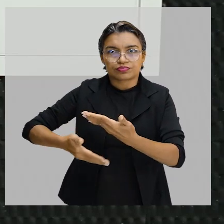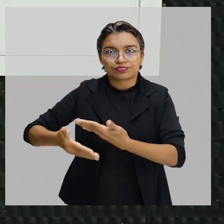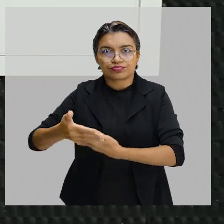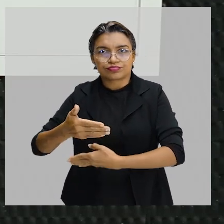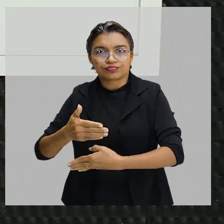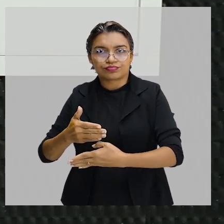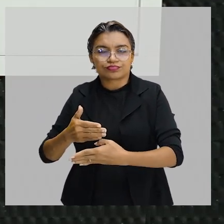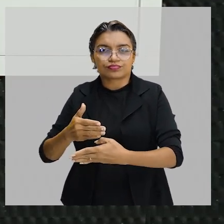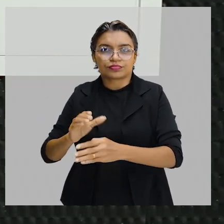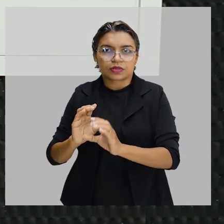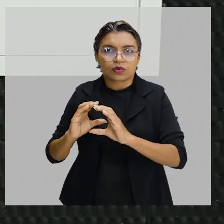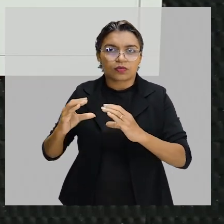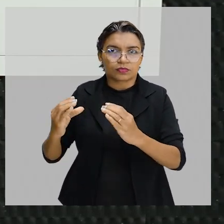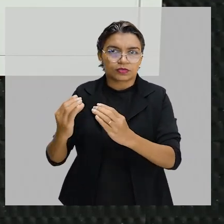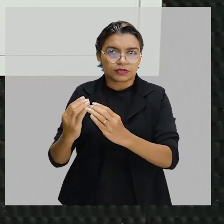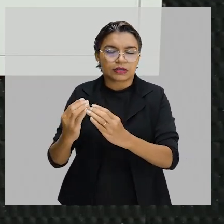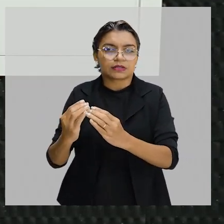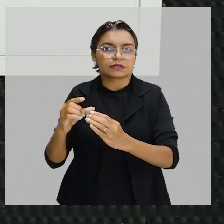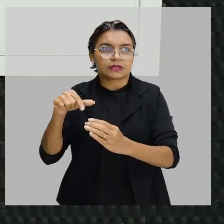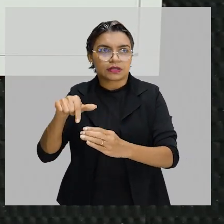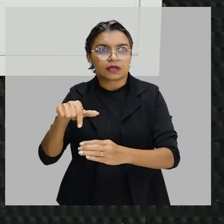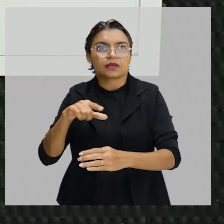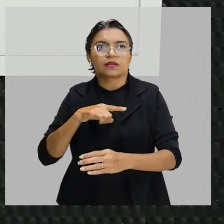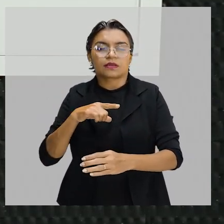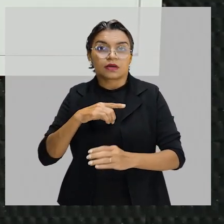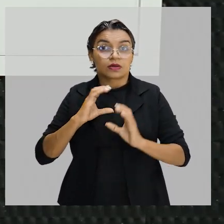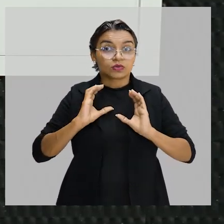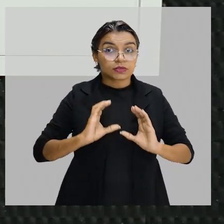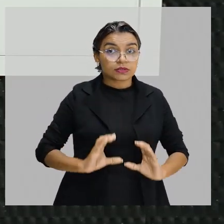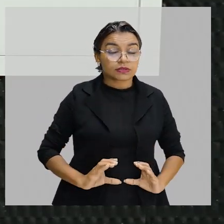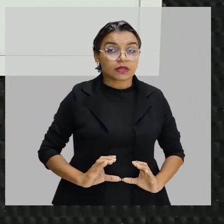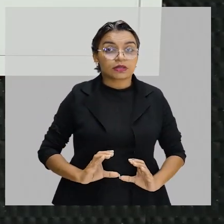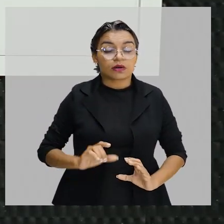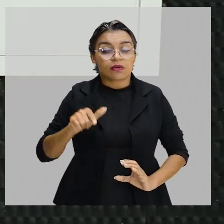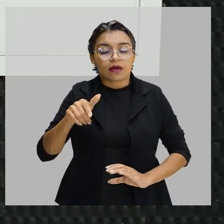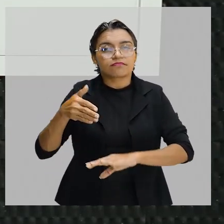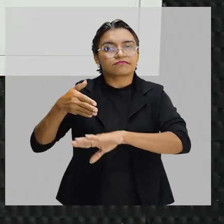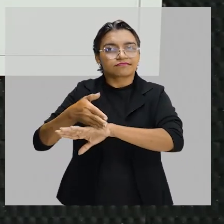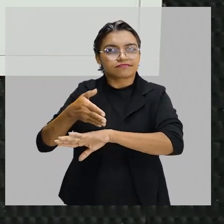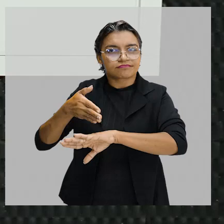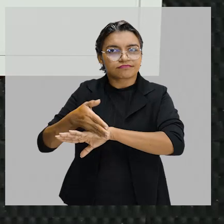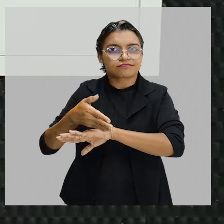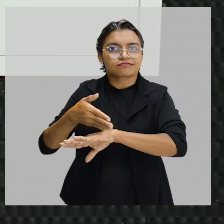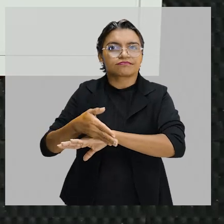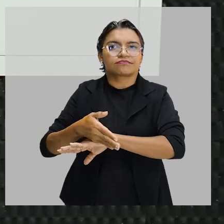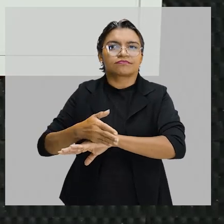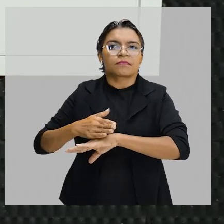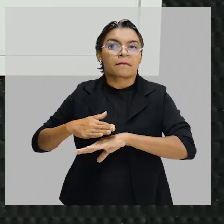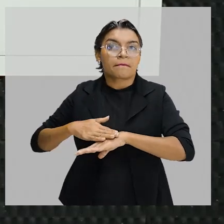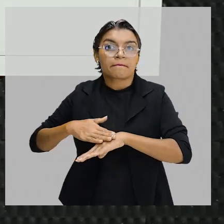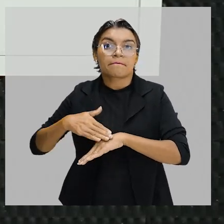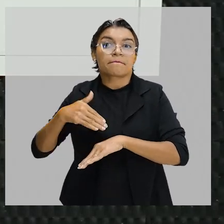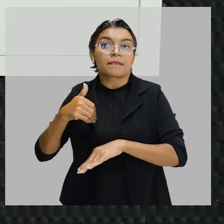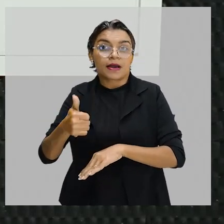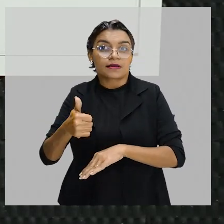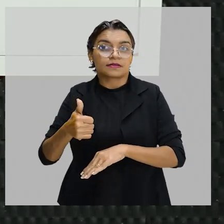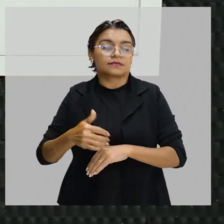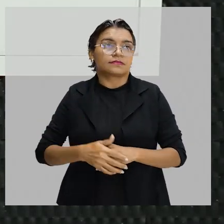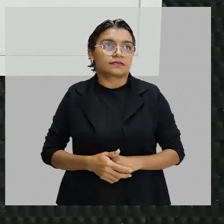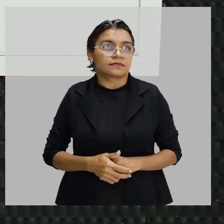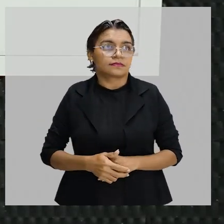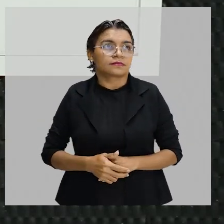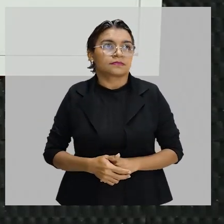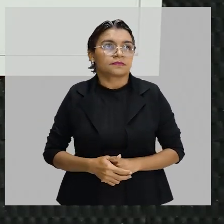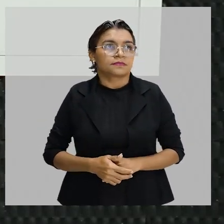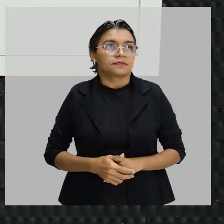aqui delineado que esse cidadão, ele se envolve mais, ele tem mais envolvimento. Olha aqui, ó.